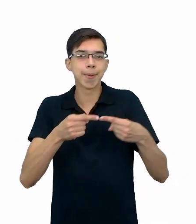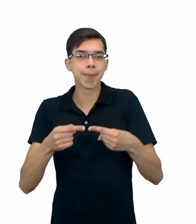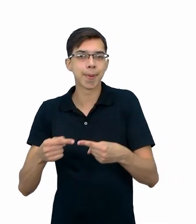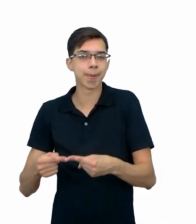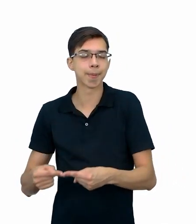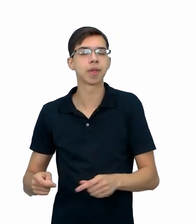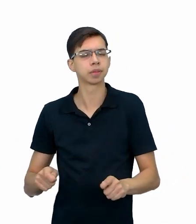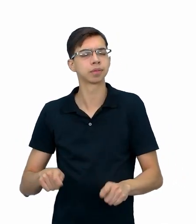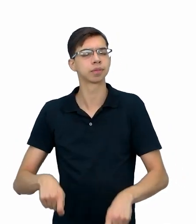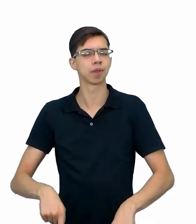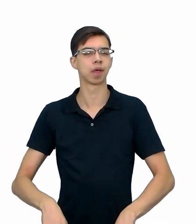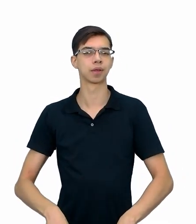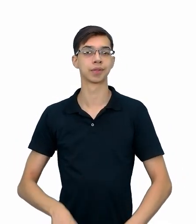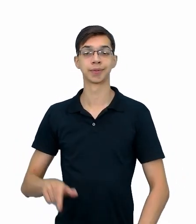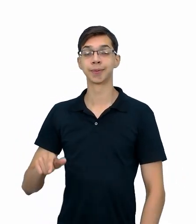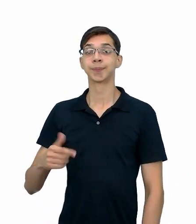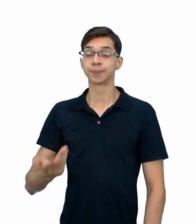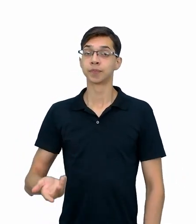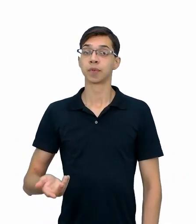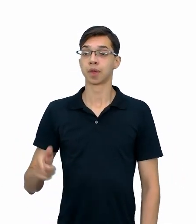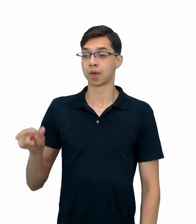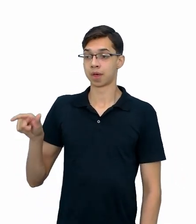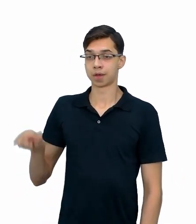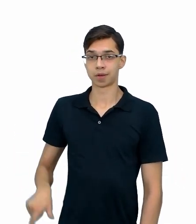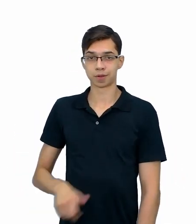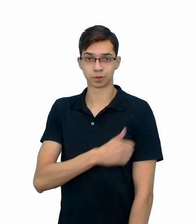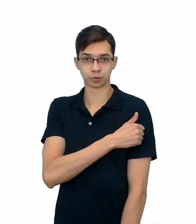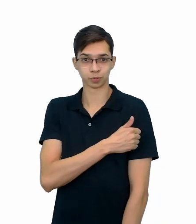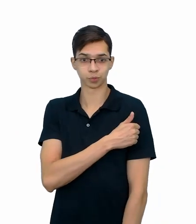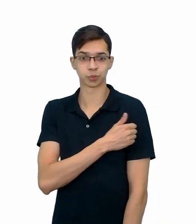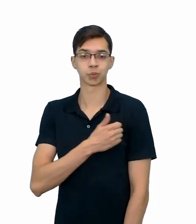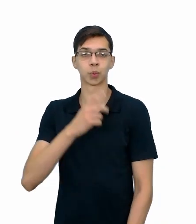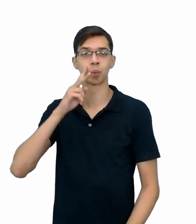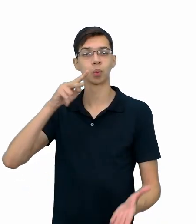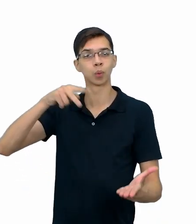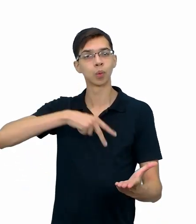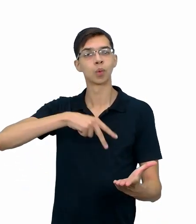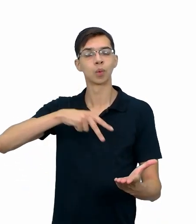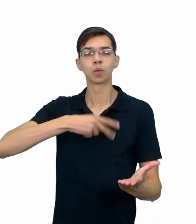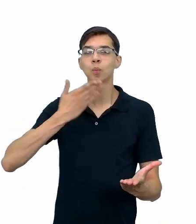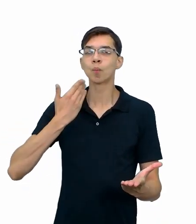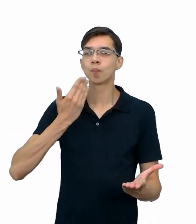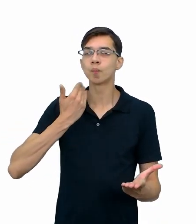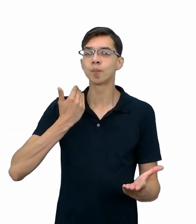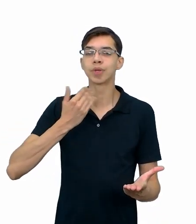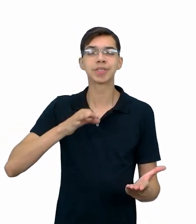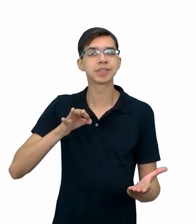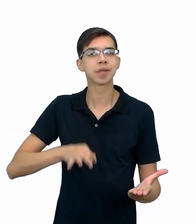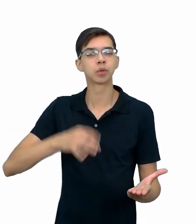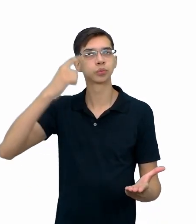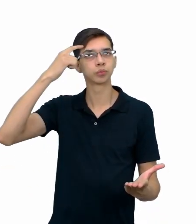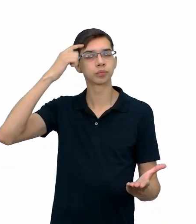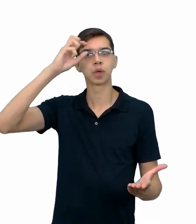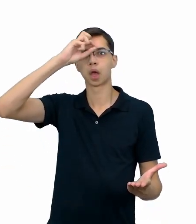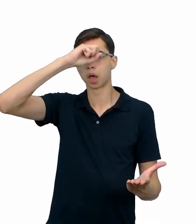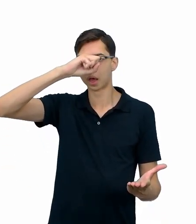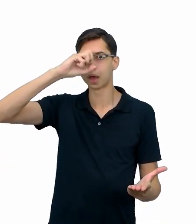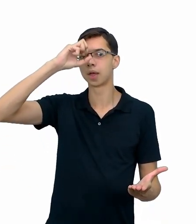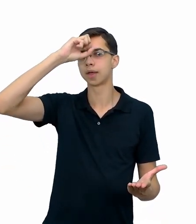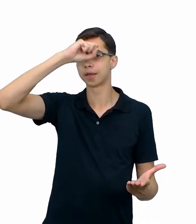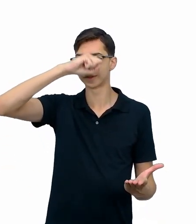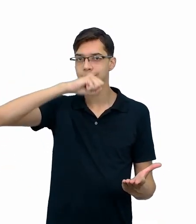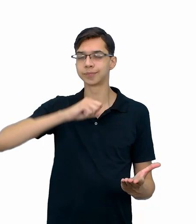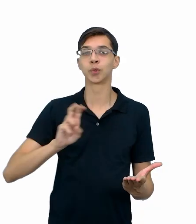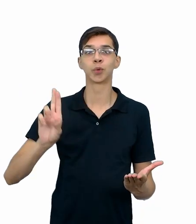aprofundar, através da leitura e através da sua própria produção textual, a utilização adequada para os